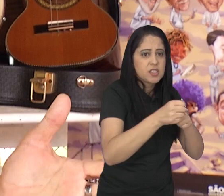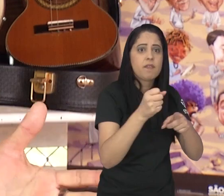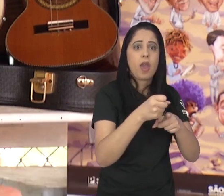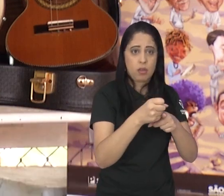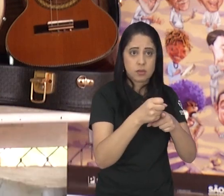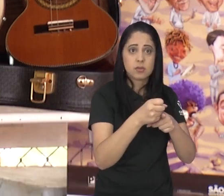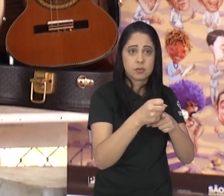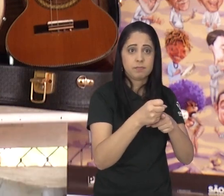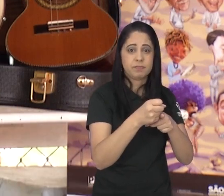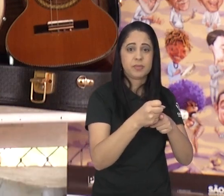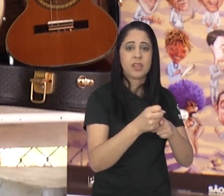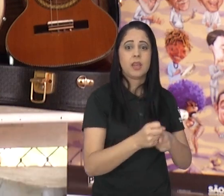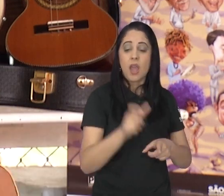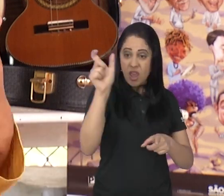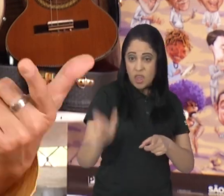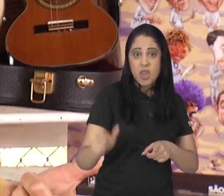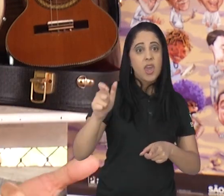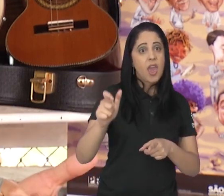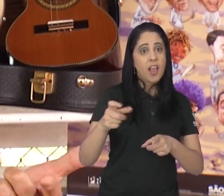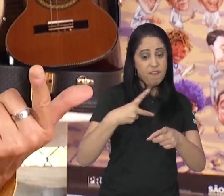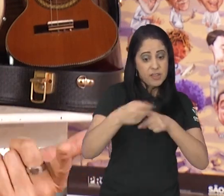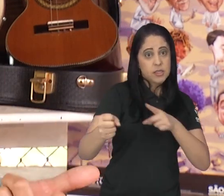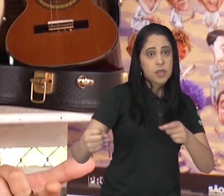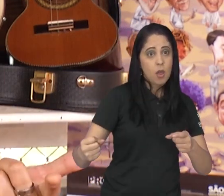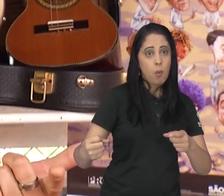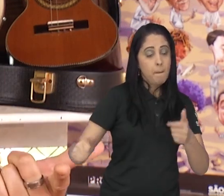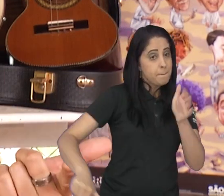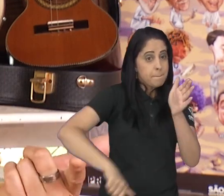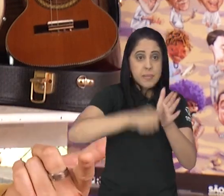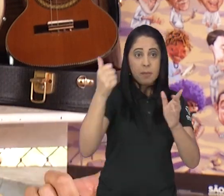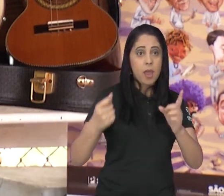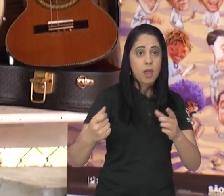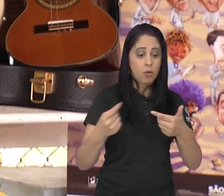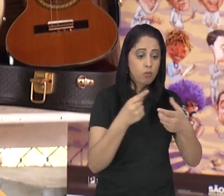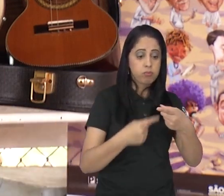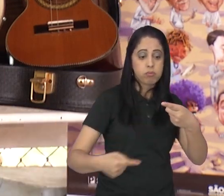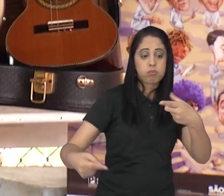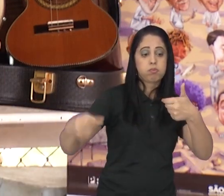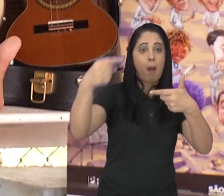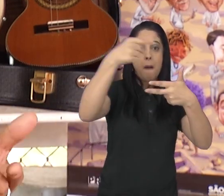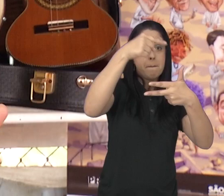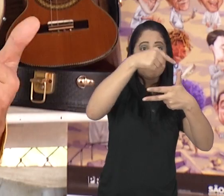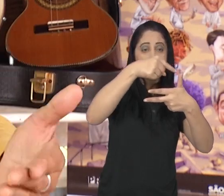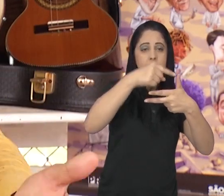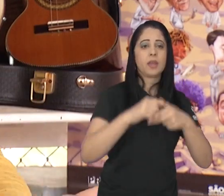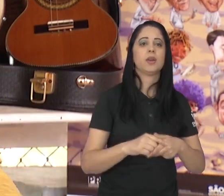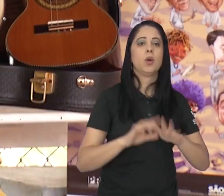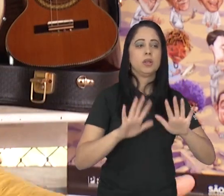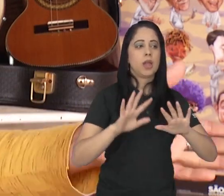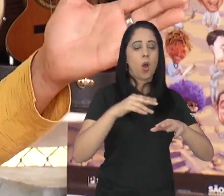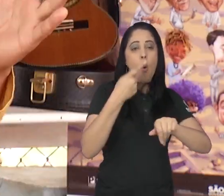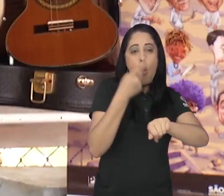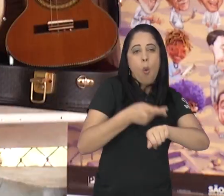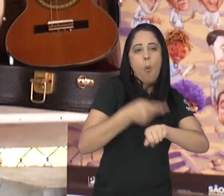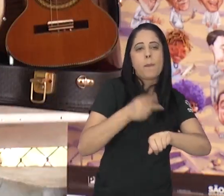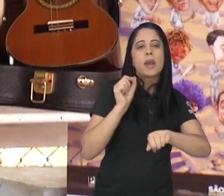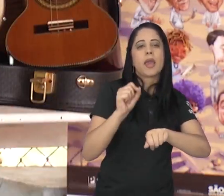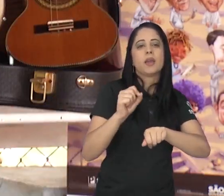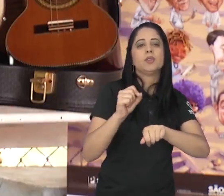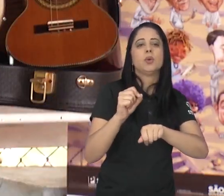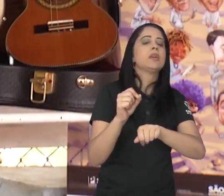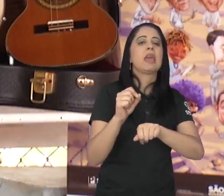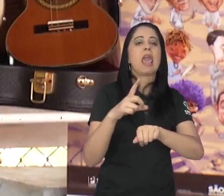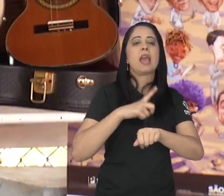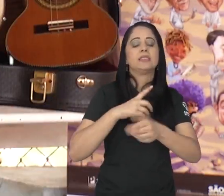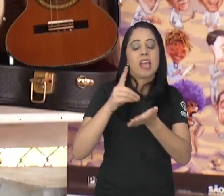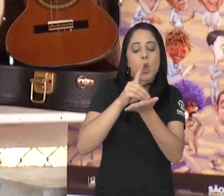famosos que participaram desse mesmo festival. E ele venceu em primeiro lugar, entendeu? E o prêmio foi gravar um disco produzido pelo Zusa